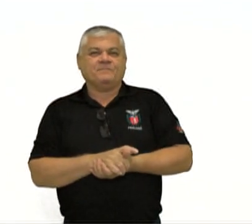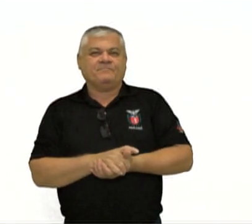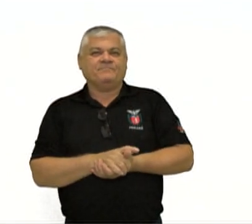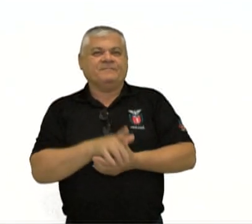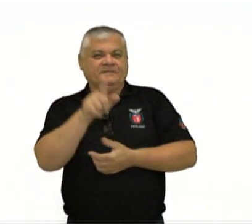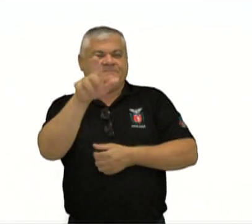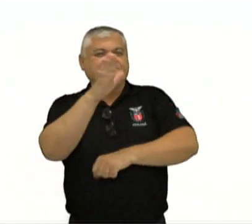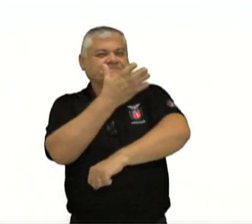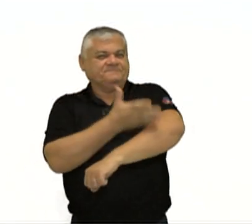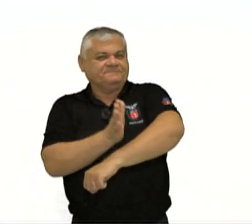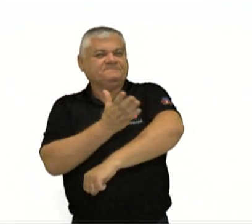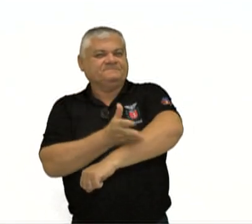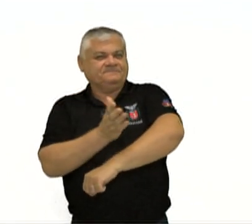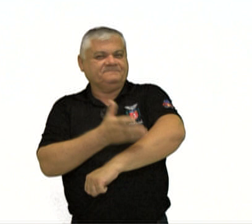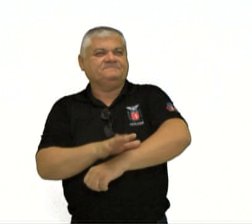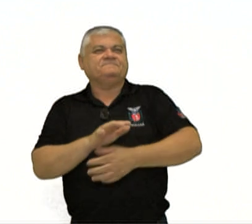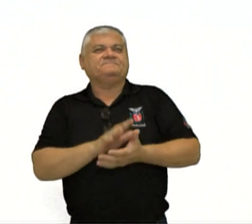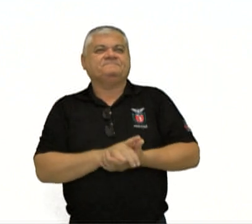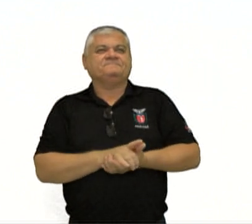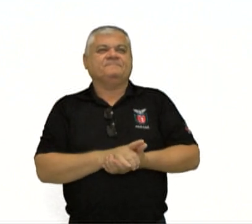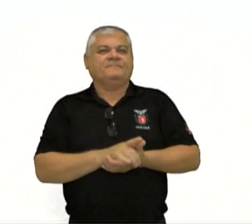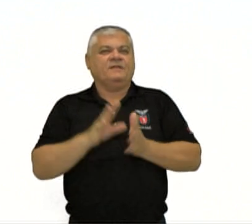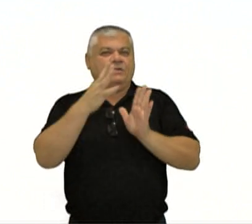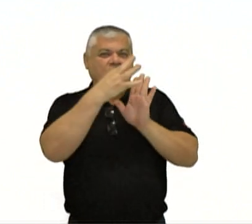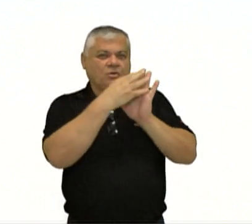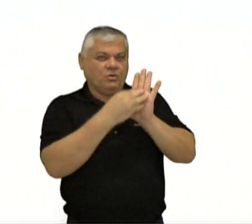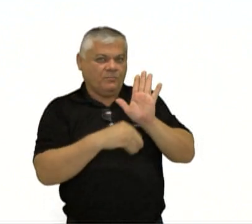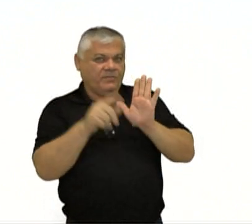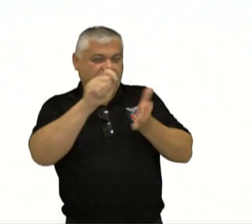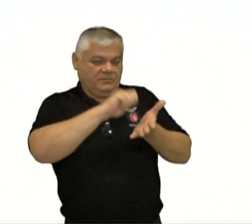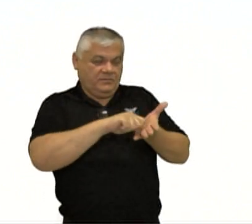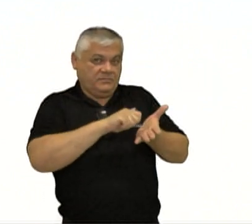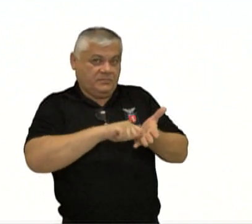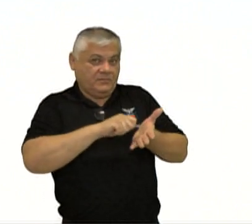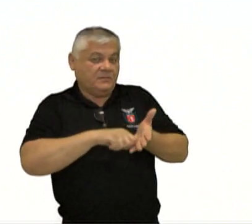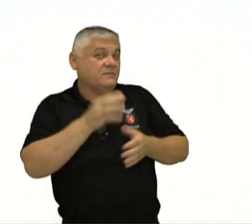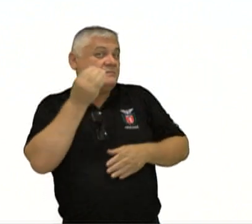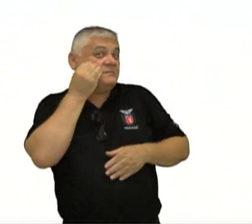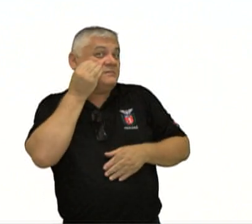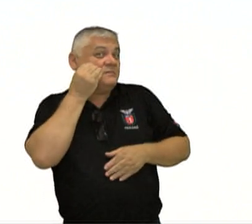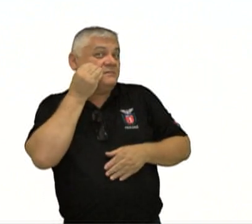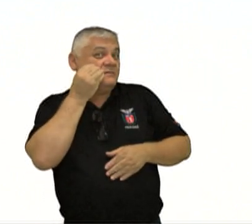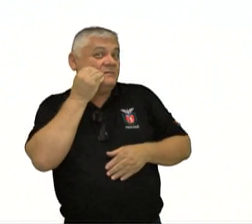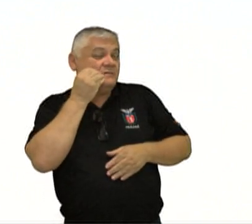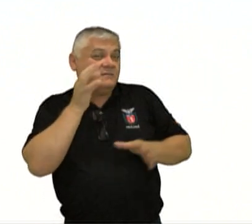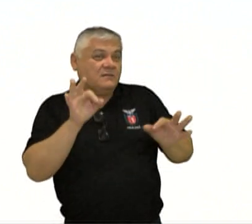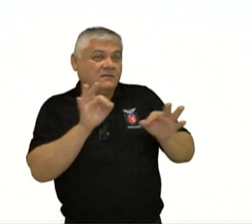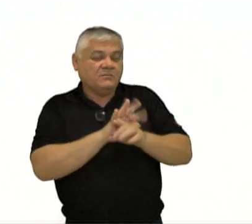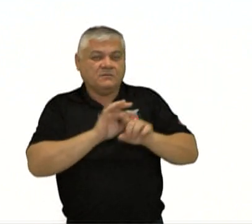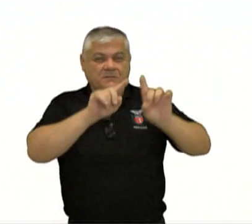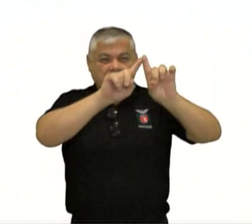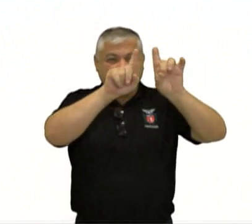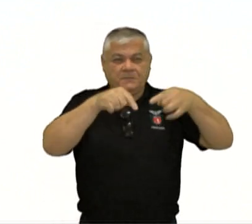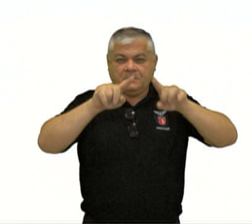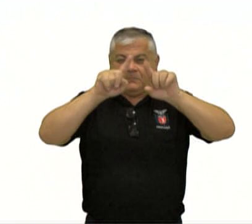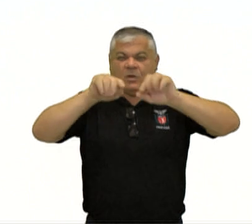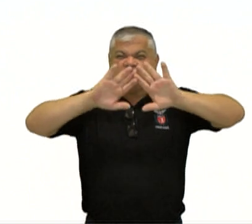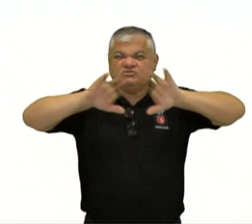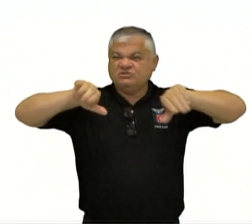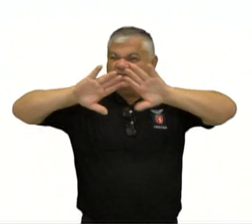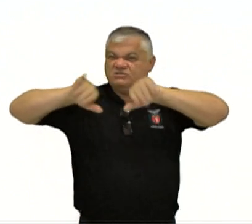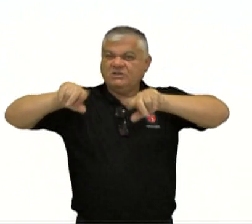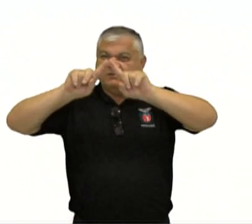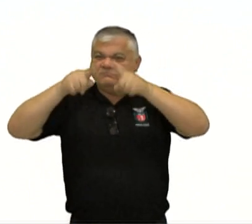Vamos praticar mais um pouquinho. Copie essa expressão aí no seu caderno e tenta resolver. Elimina os parênteses, coloca na